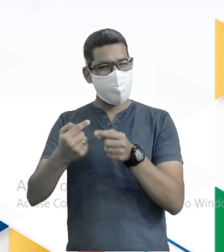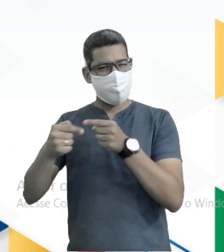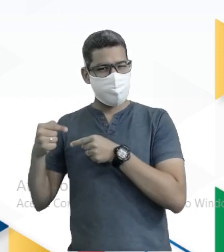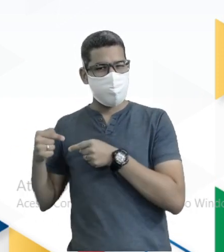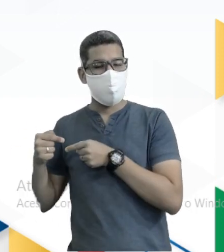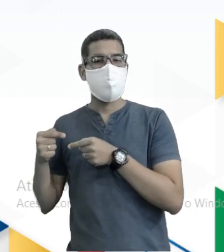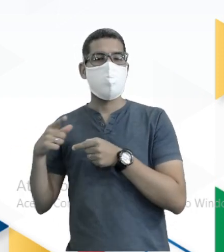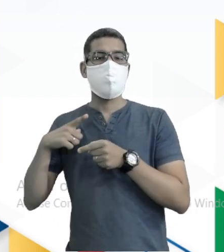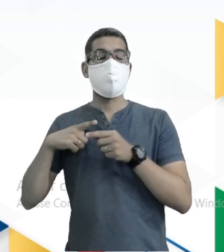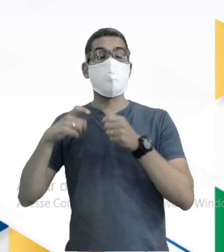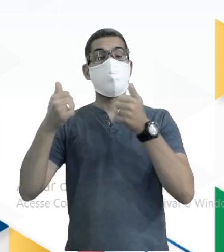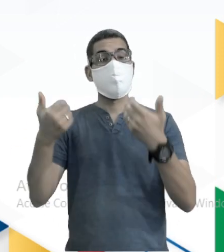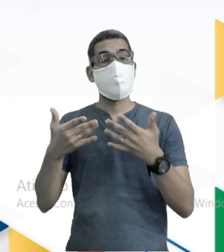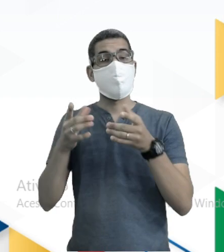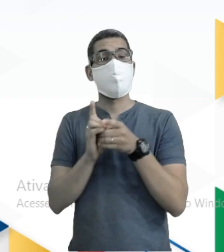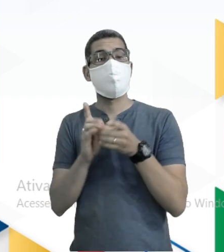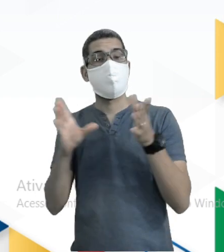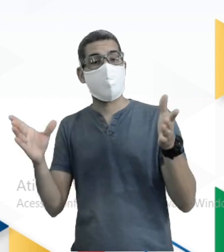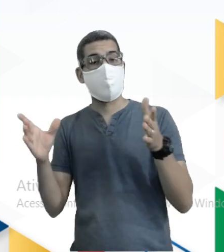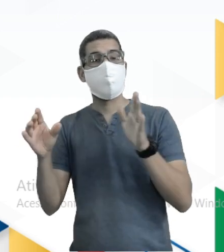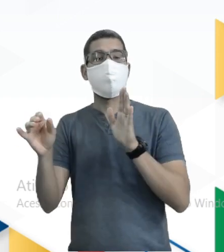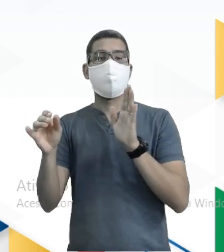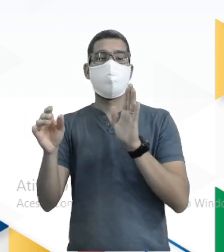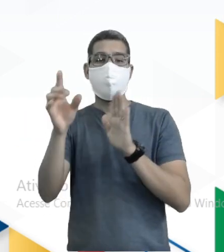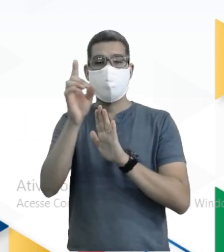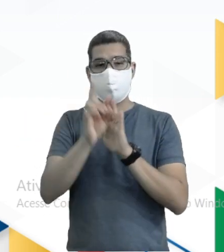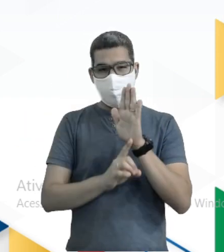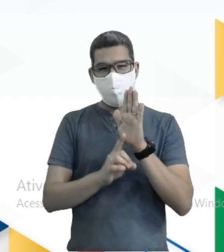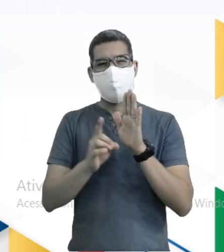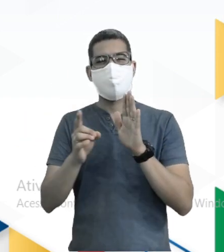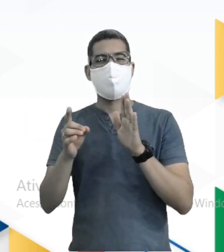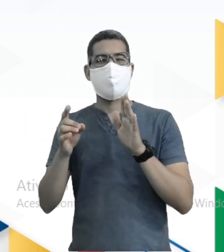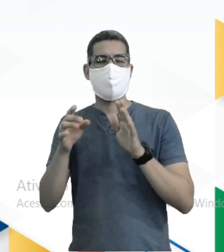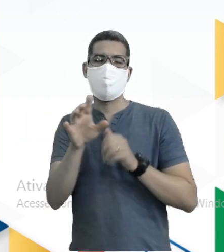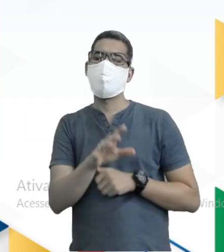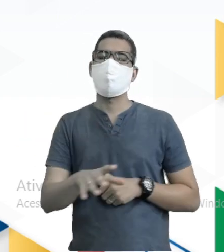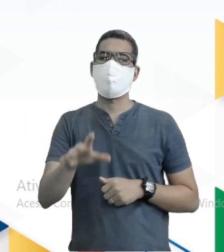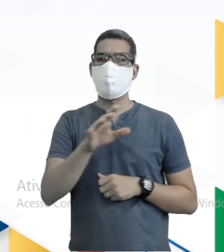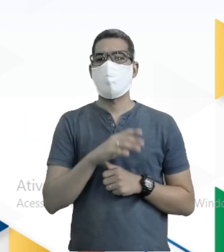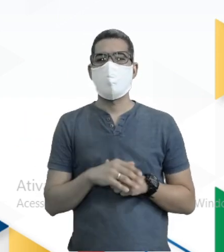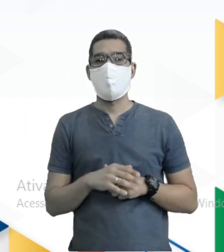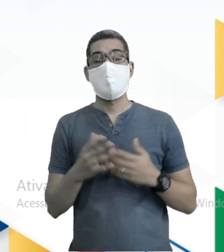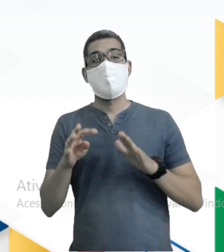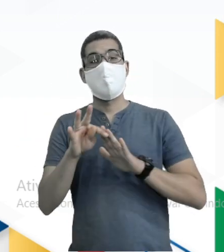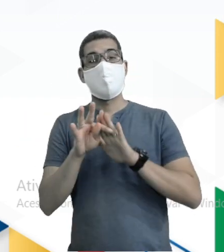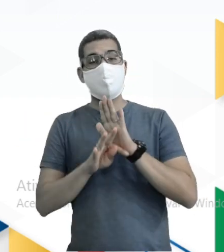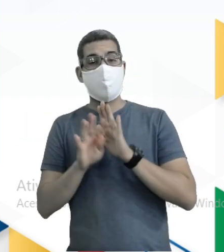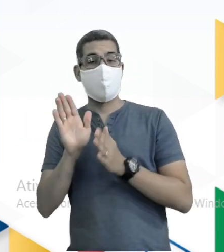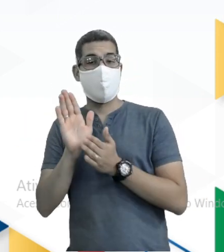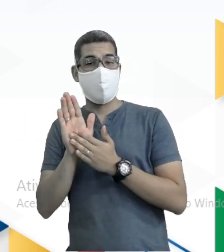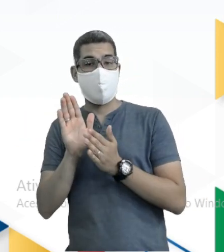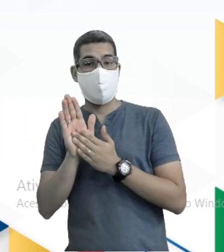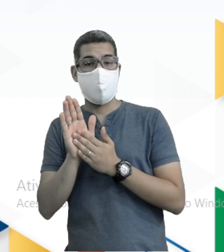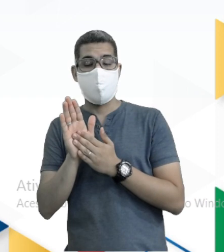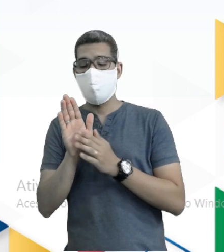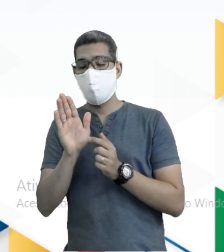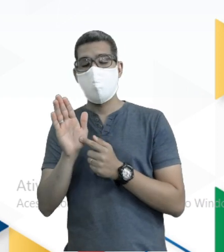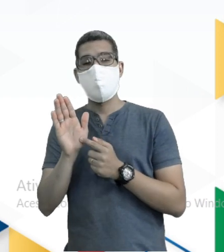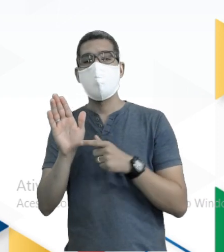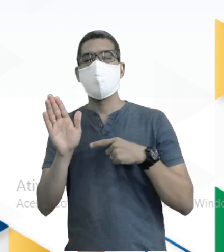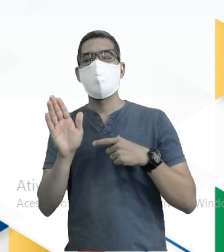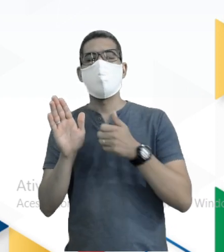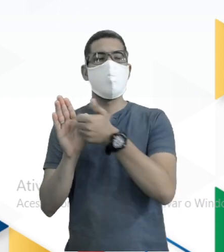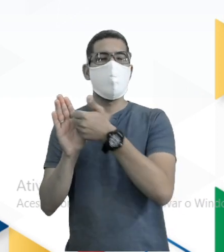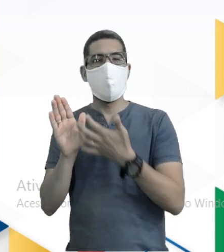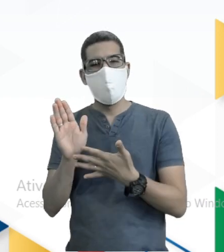Democracia, direito, cidadania. Então, os textos propositivos são aqueles que apresentam um problema,